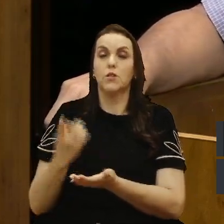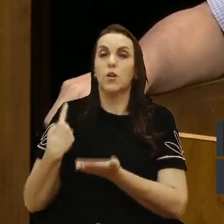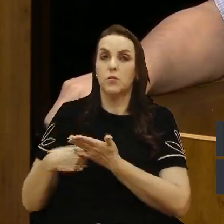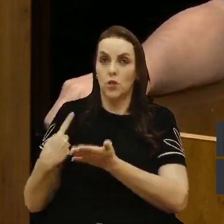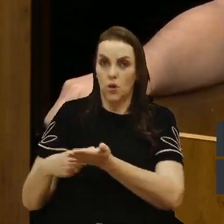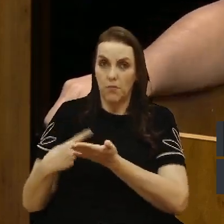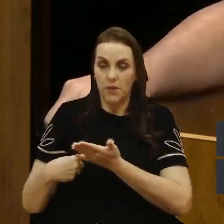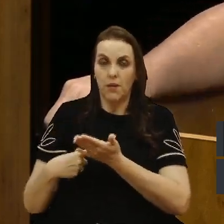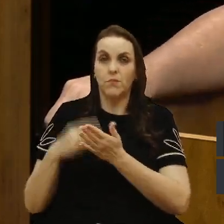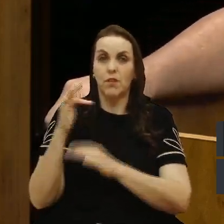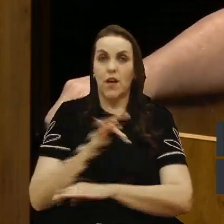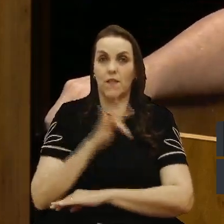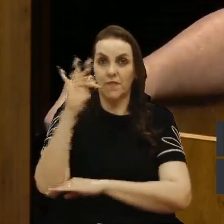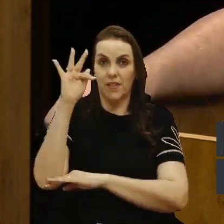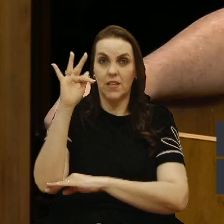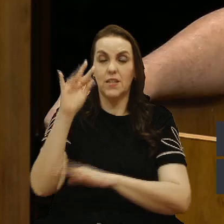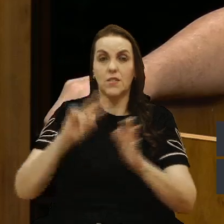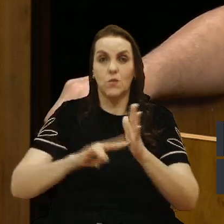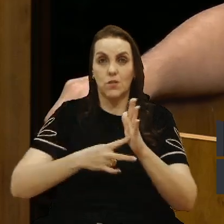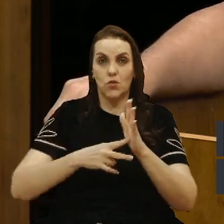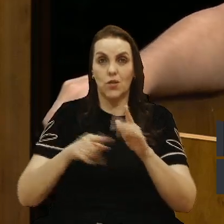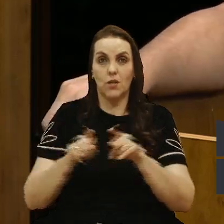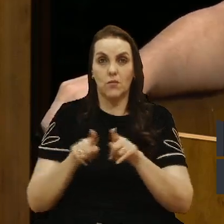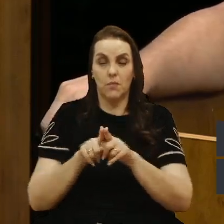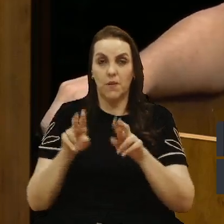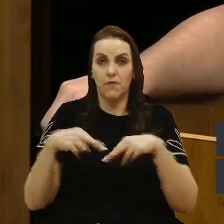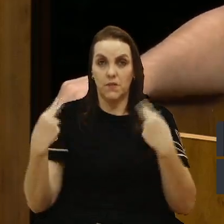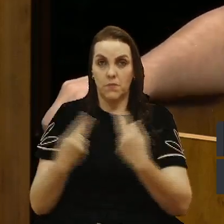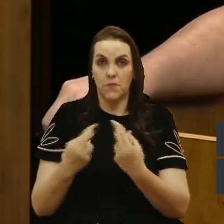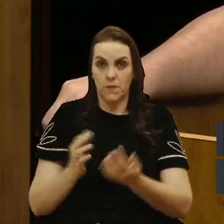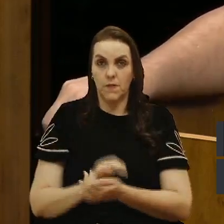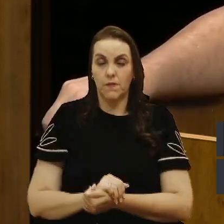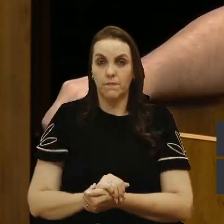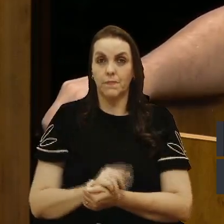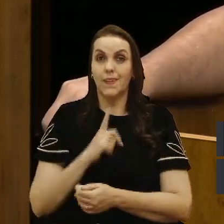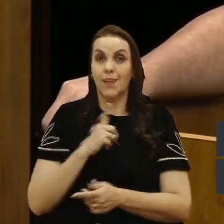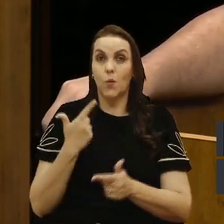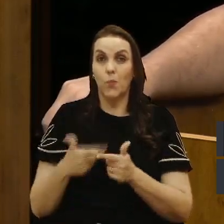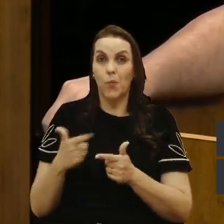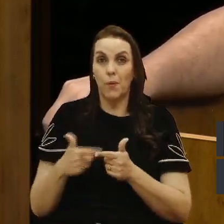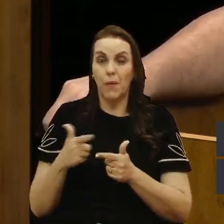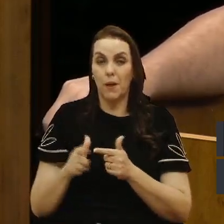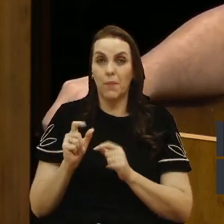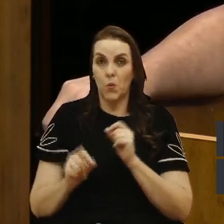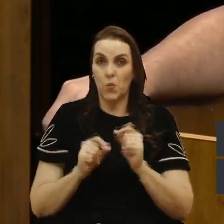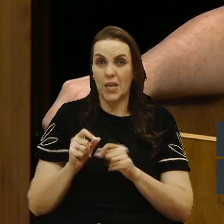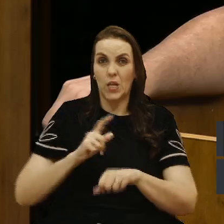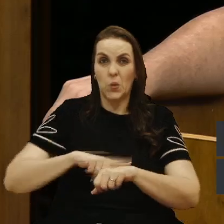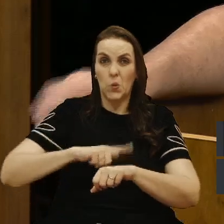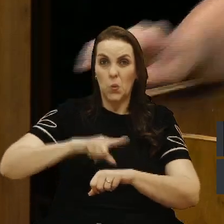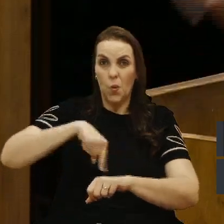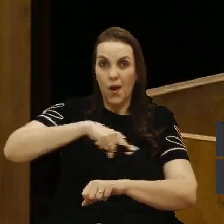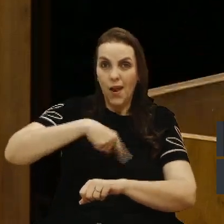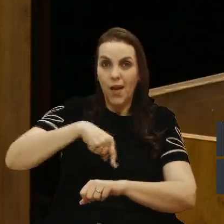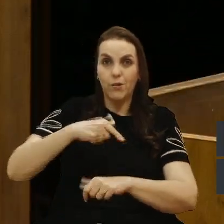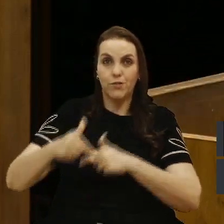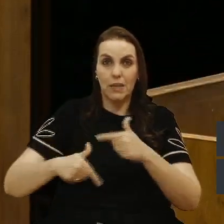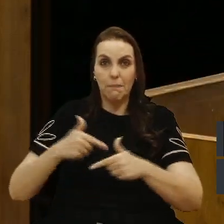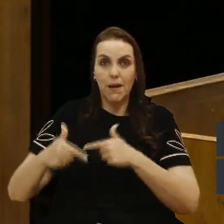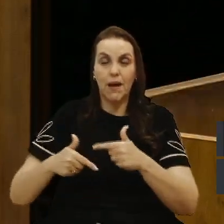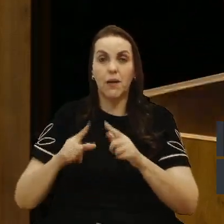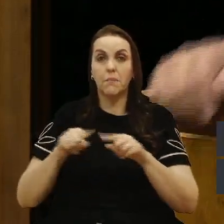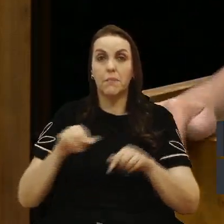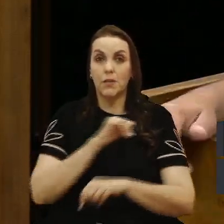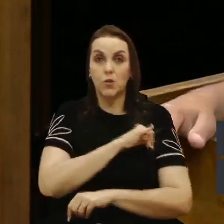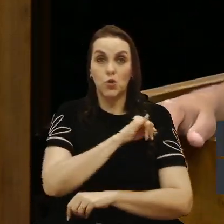também com a federação e o sindicato. Eles enfrentaram um problema na questão da carga horária, etc. Mas no Rio de